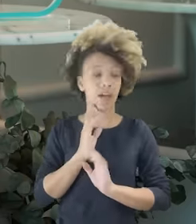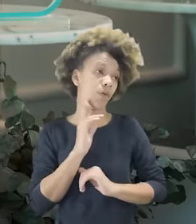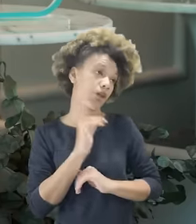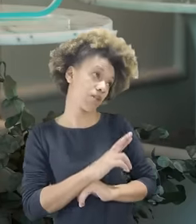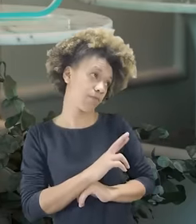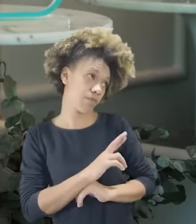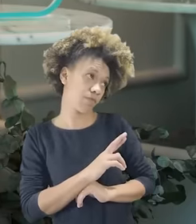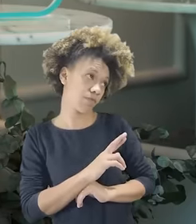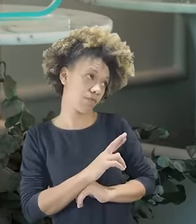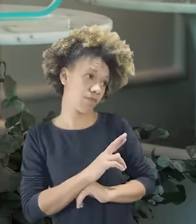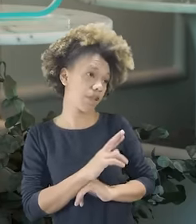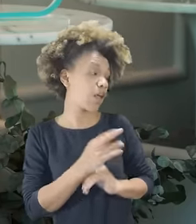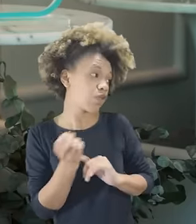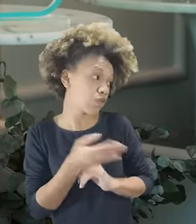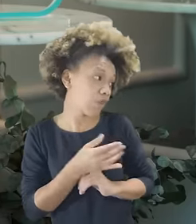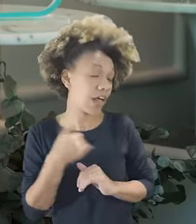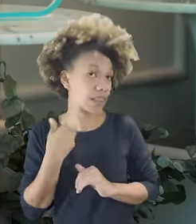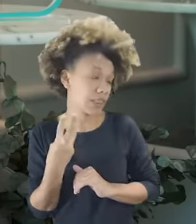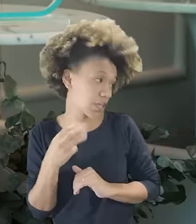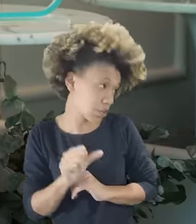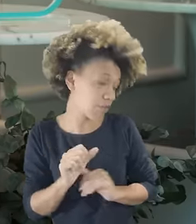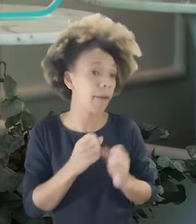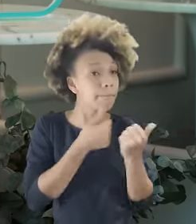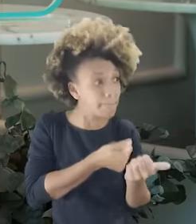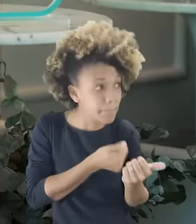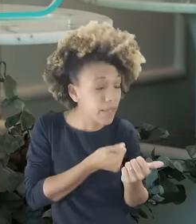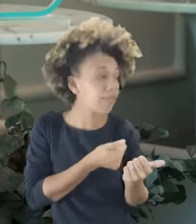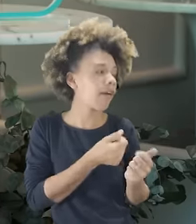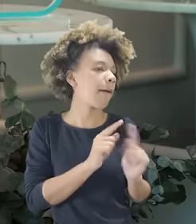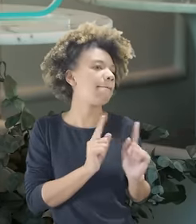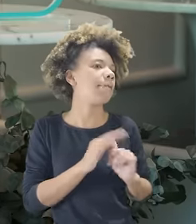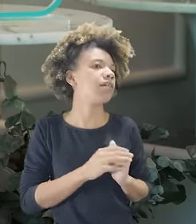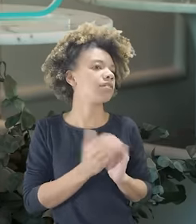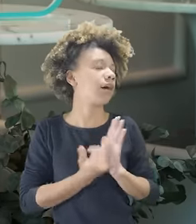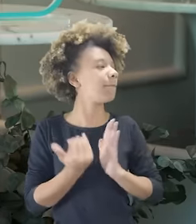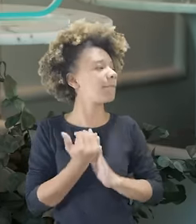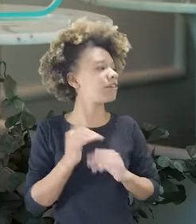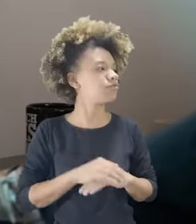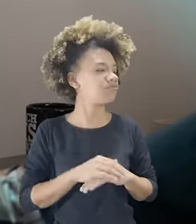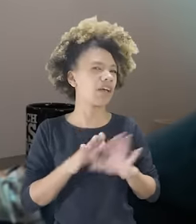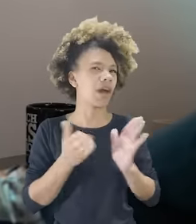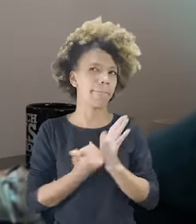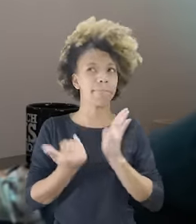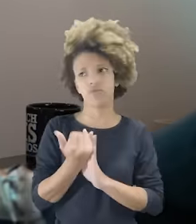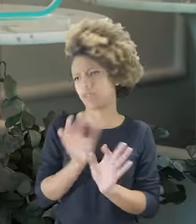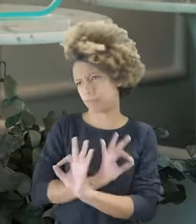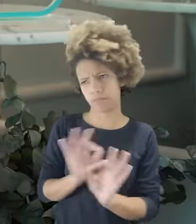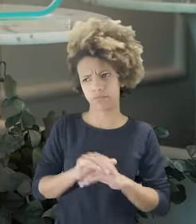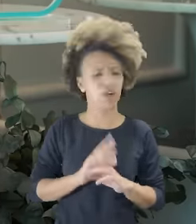respondo com eu tô botando uma resposta nova que eu tô com 39 anos depois eu perguntei tudo bem eu falo assim Eu acho que o Acima da Média